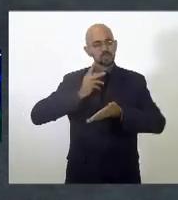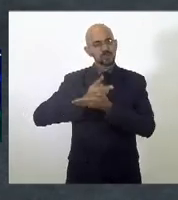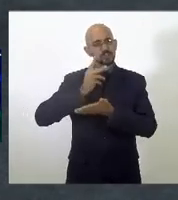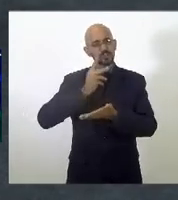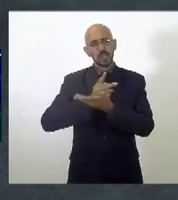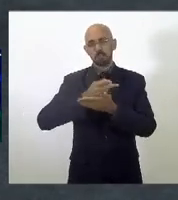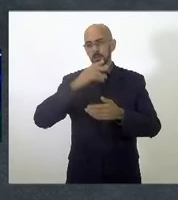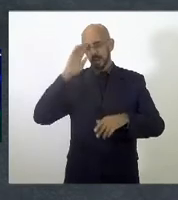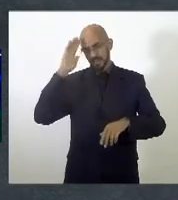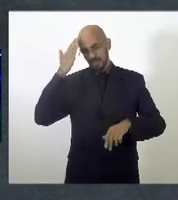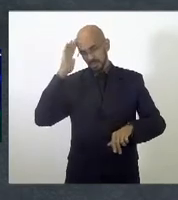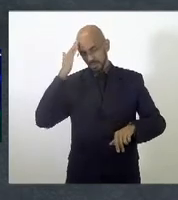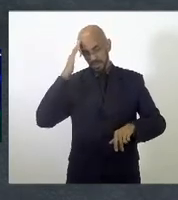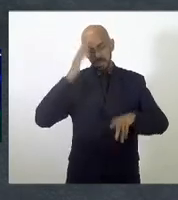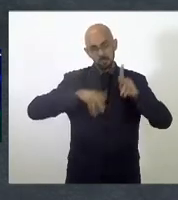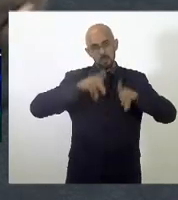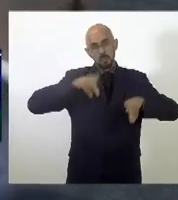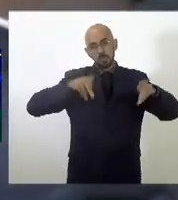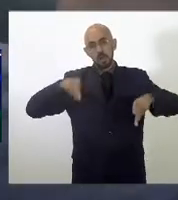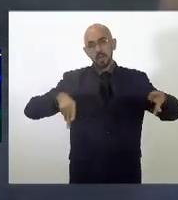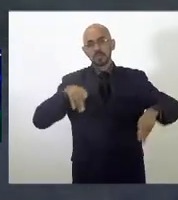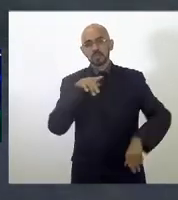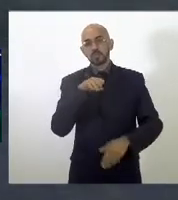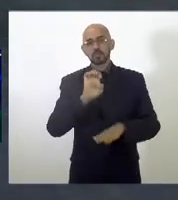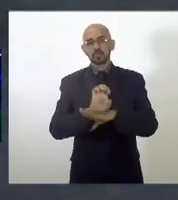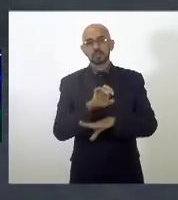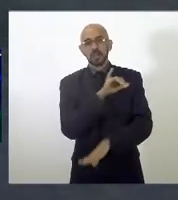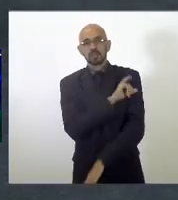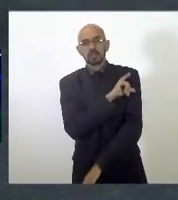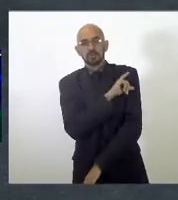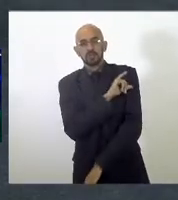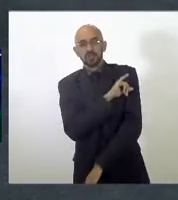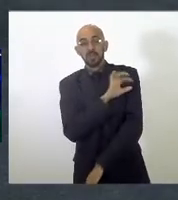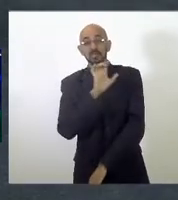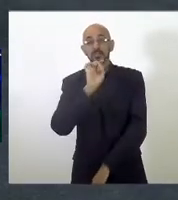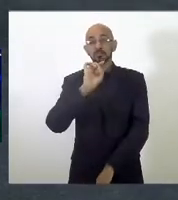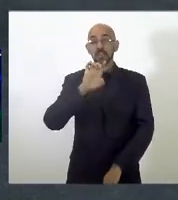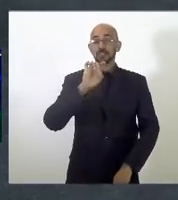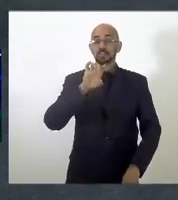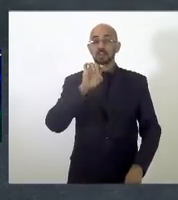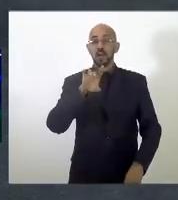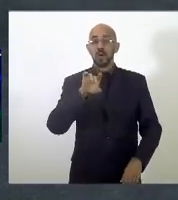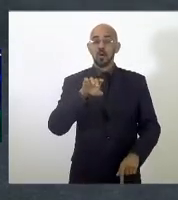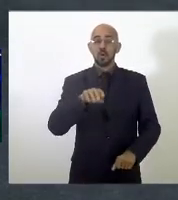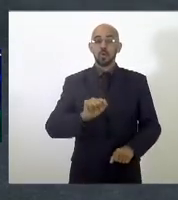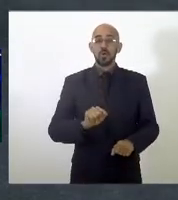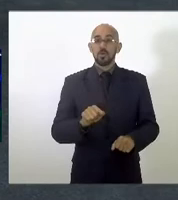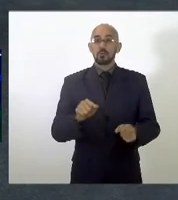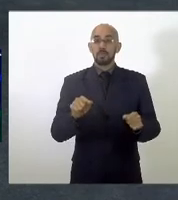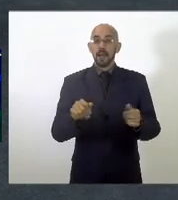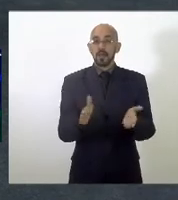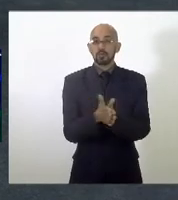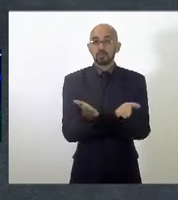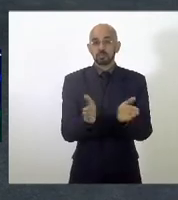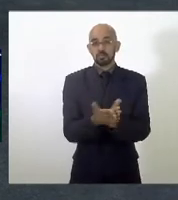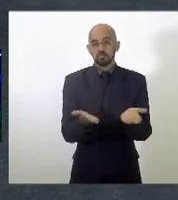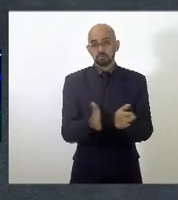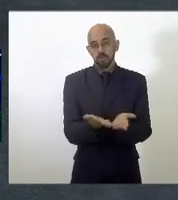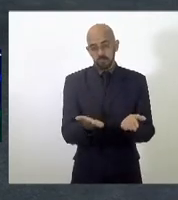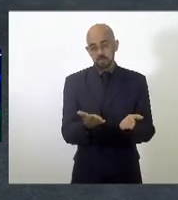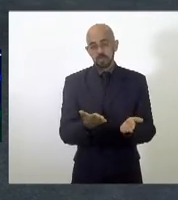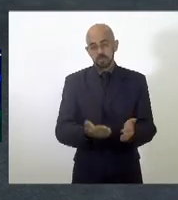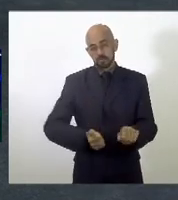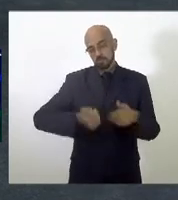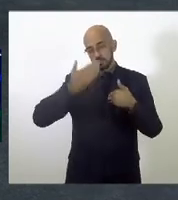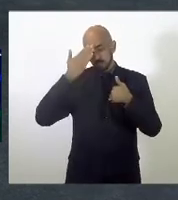para o entendimento da população fluminense, mas, em especial, para os menos favorecidos.